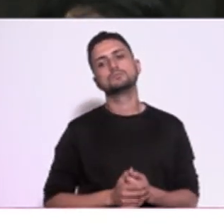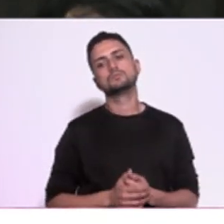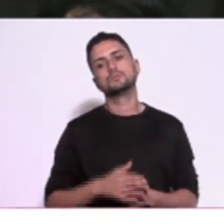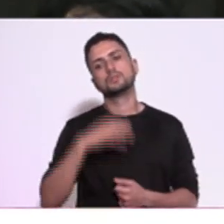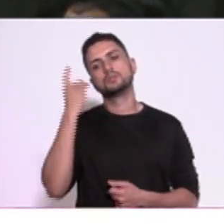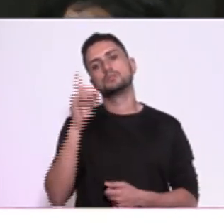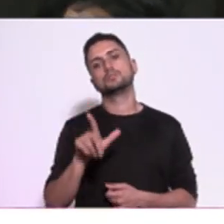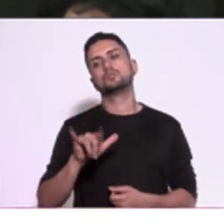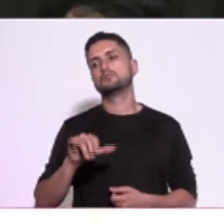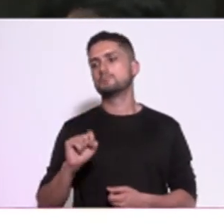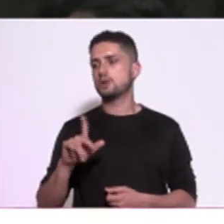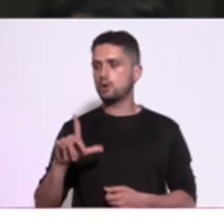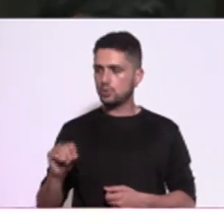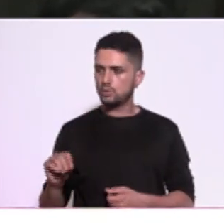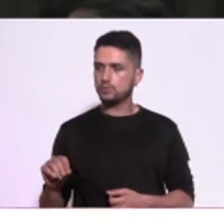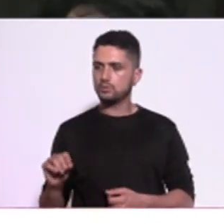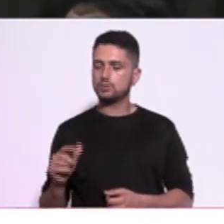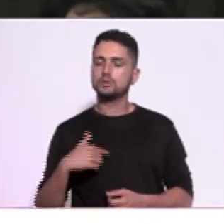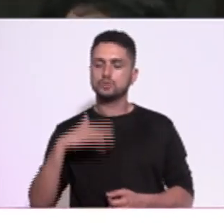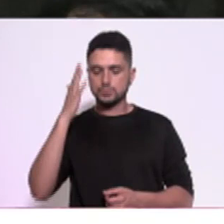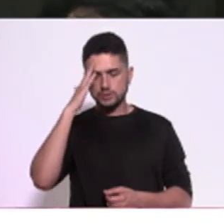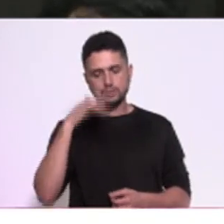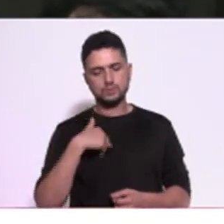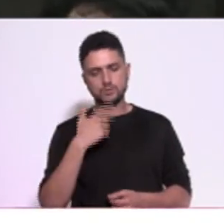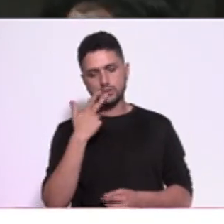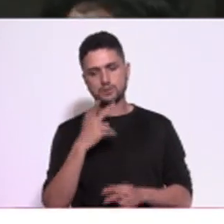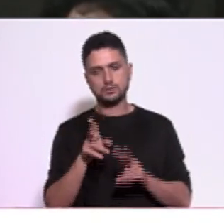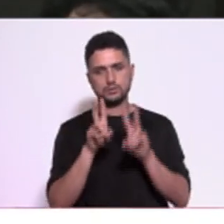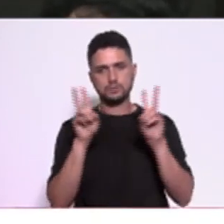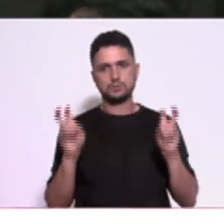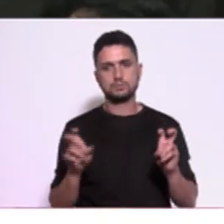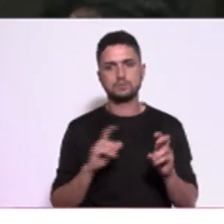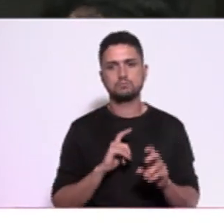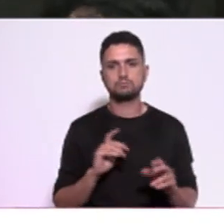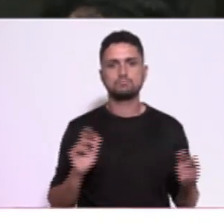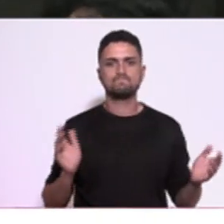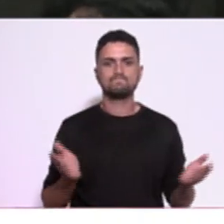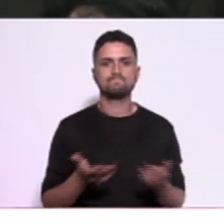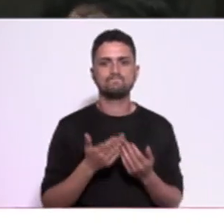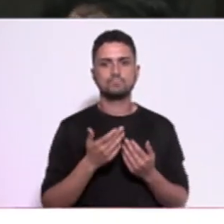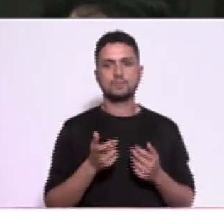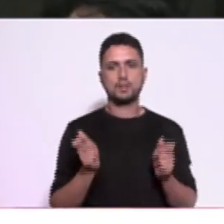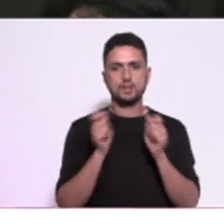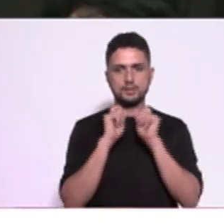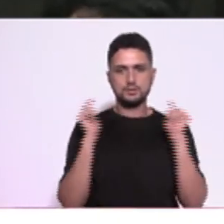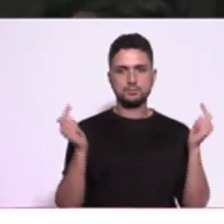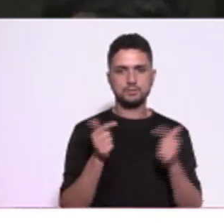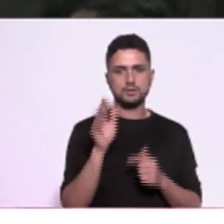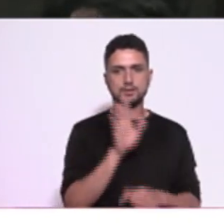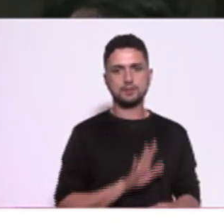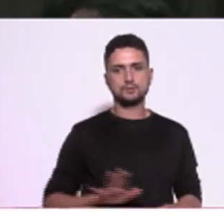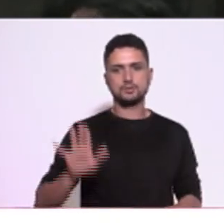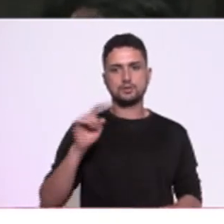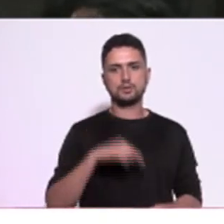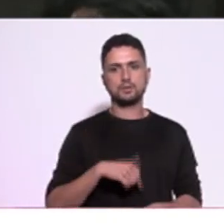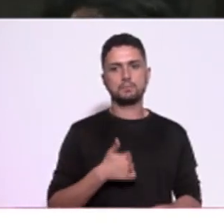deputado Luiz Paulo, e sei que estou falando aqui, né, ao amparo da Assembleia Nacional Constituinte